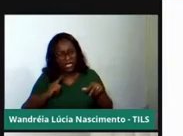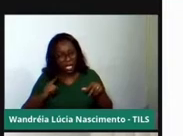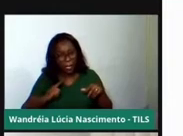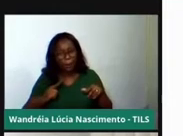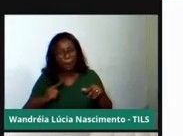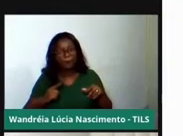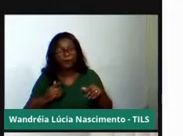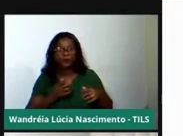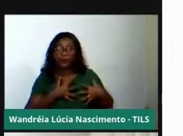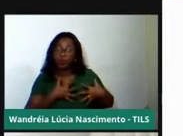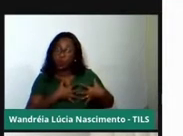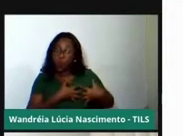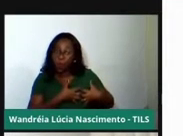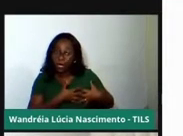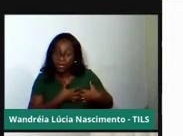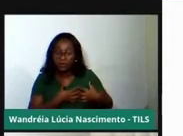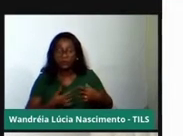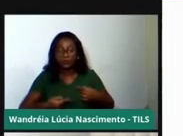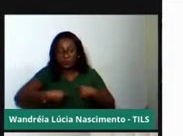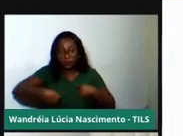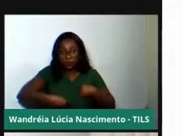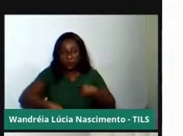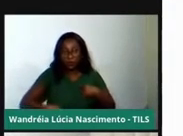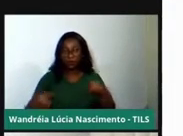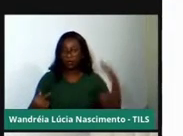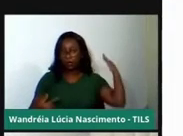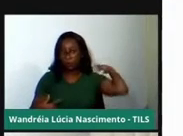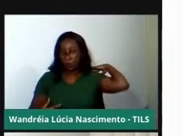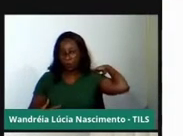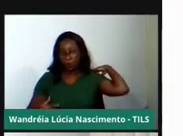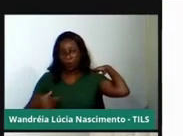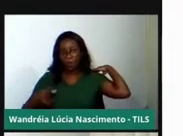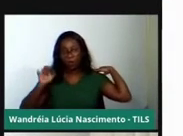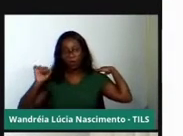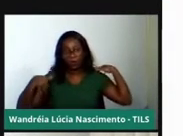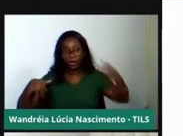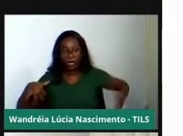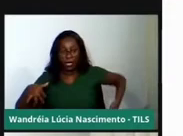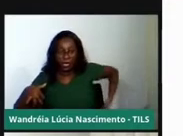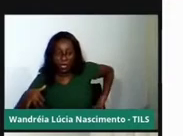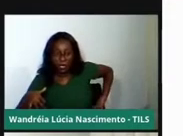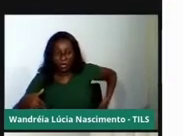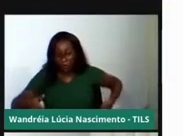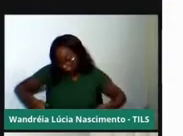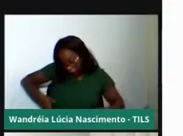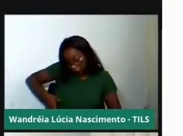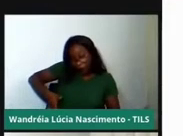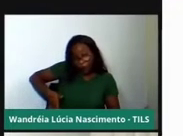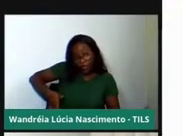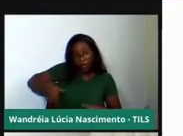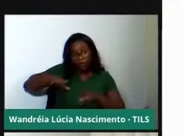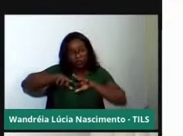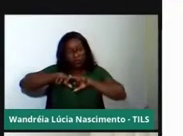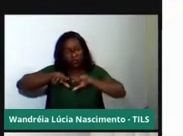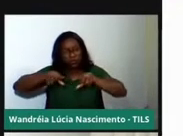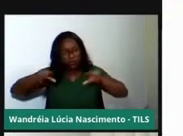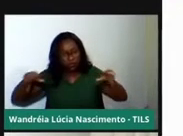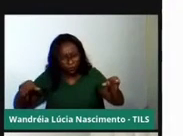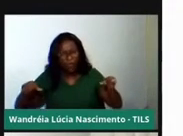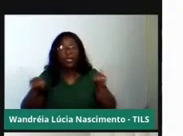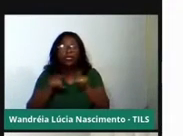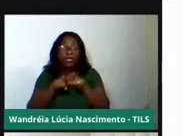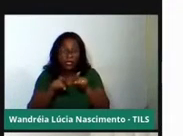vasos do coração, do intestino delgado, de pulmão, rins, fígado. Além disso, foi observado também